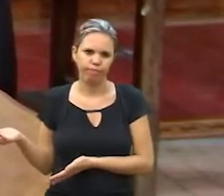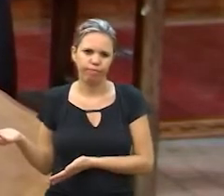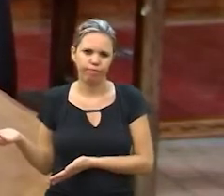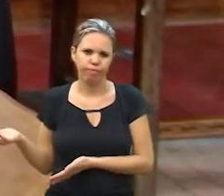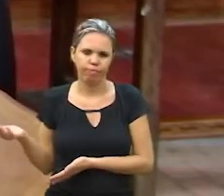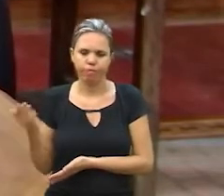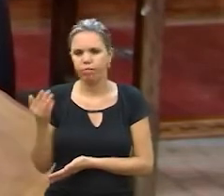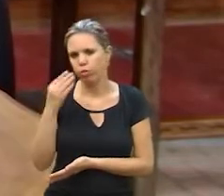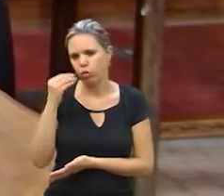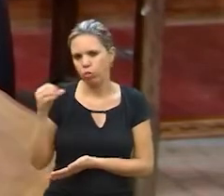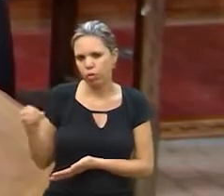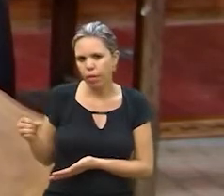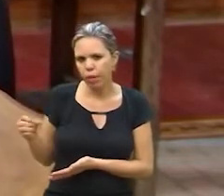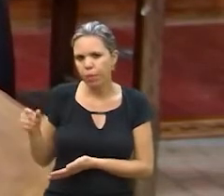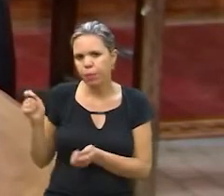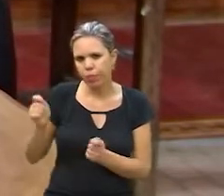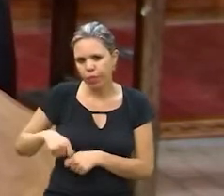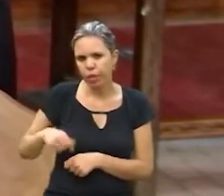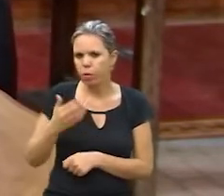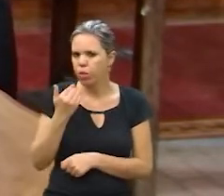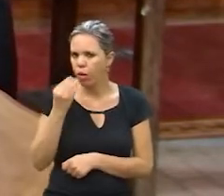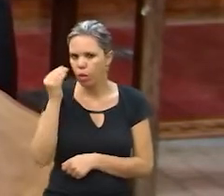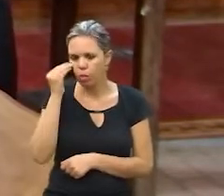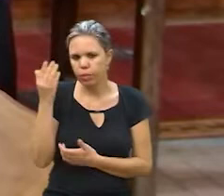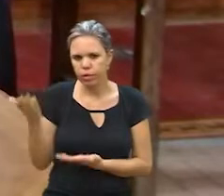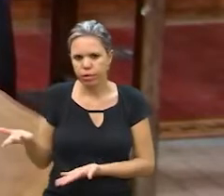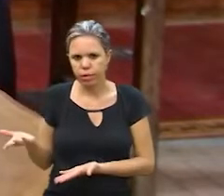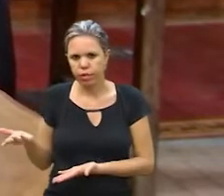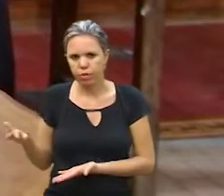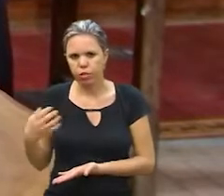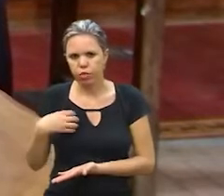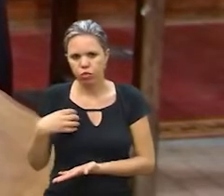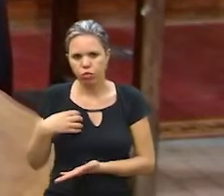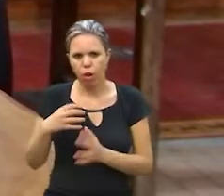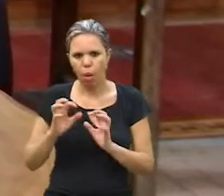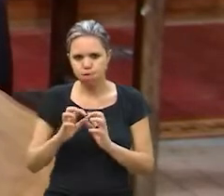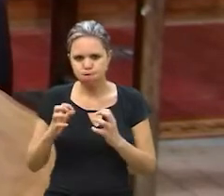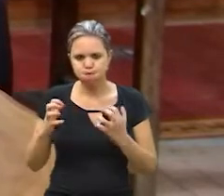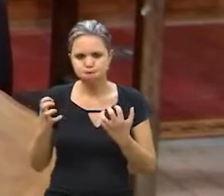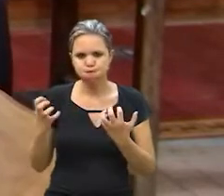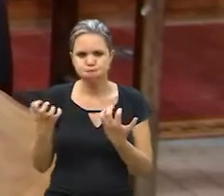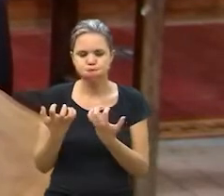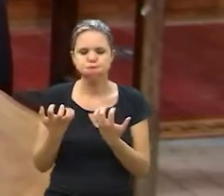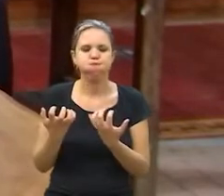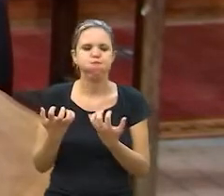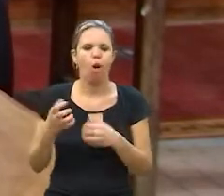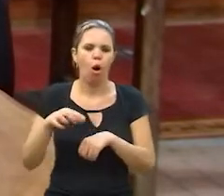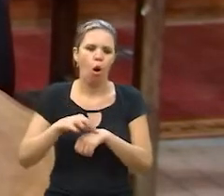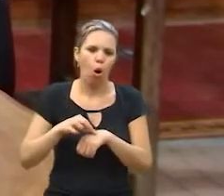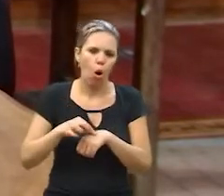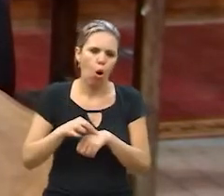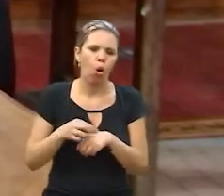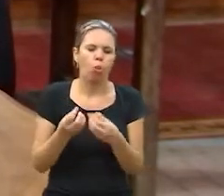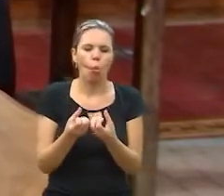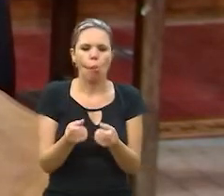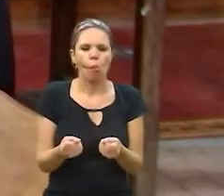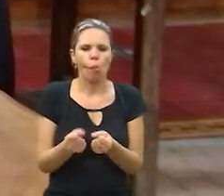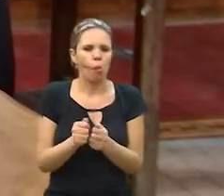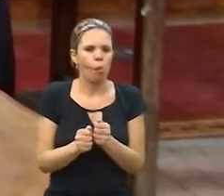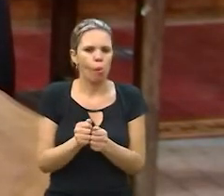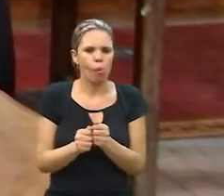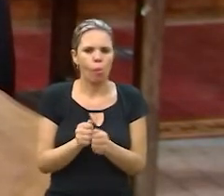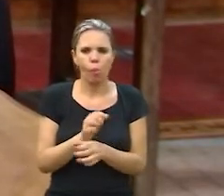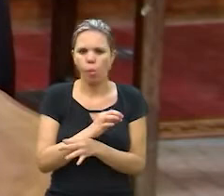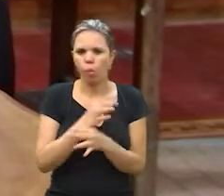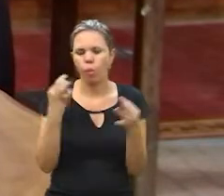O sal, dá pra você sentir, como você falou, né? Você sente a abóbora, sente a carne seca, o arrozinho, tá